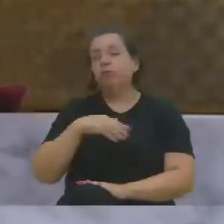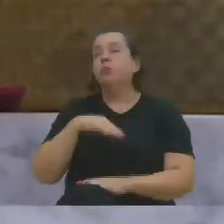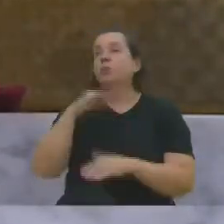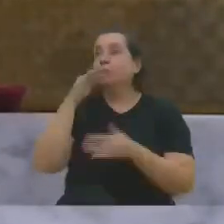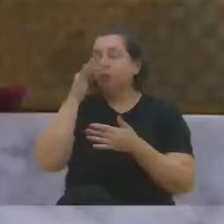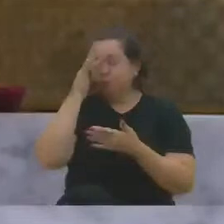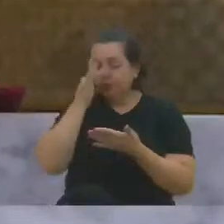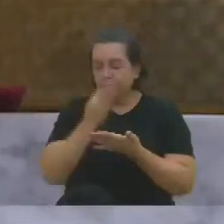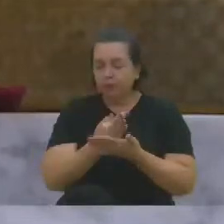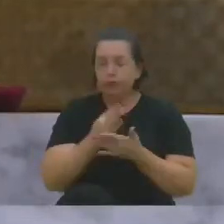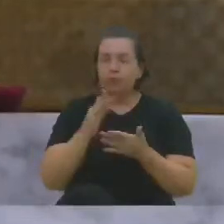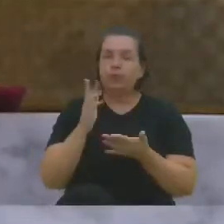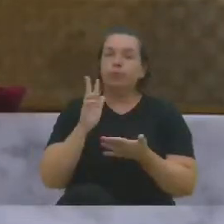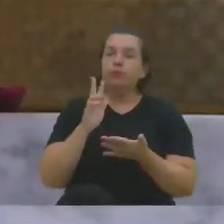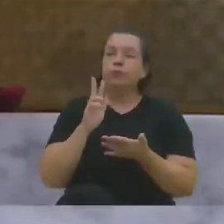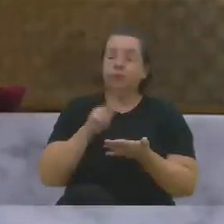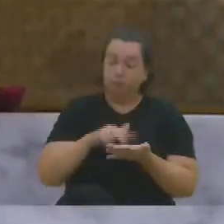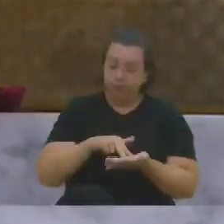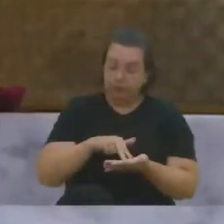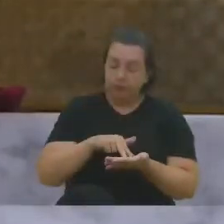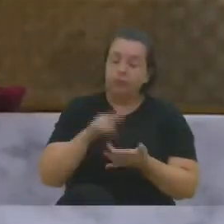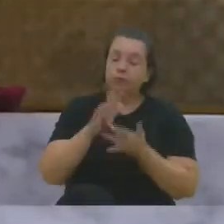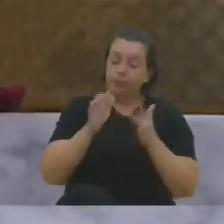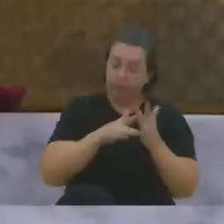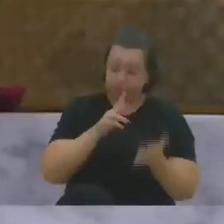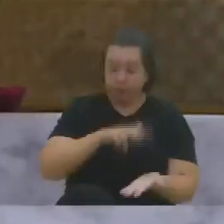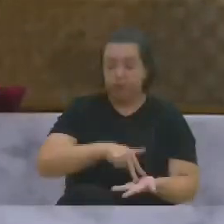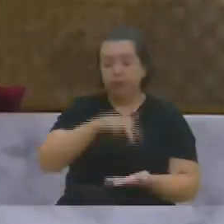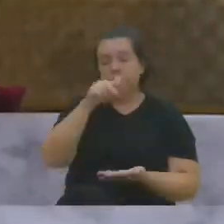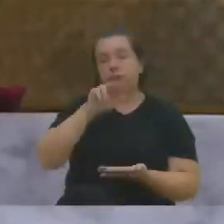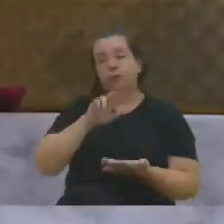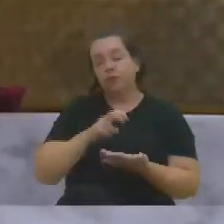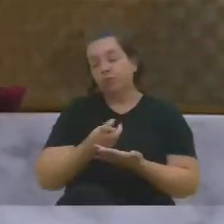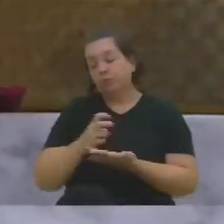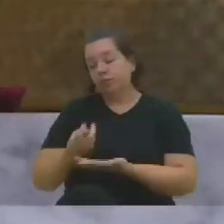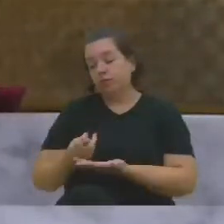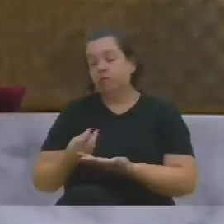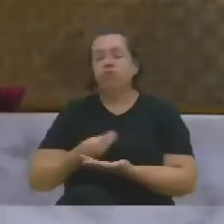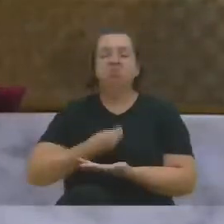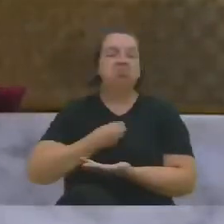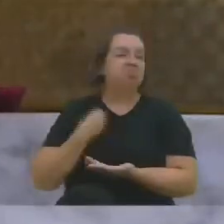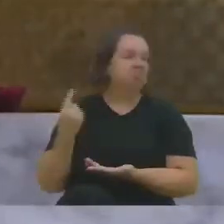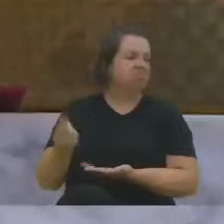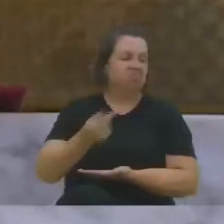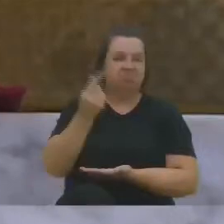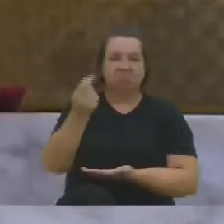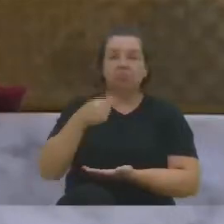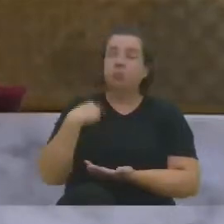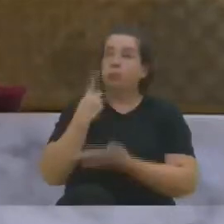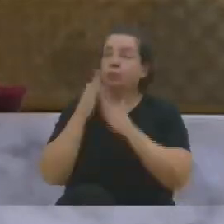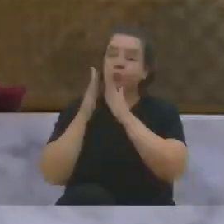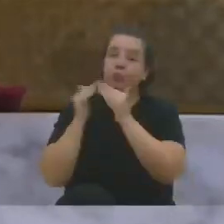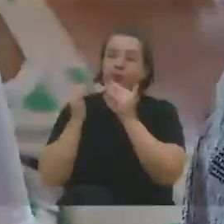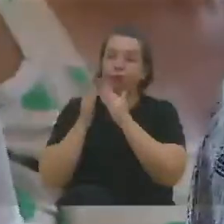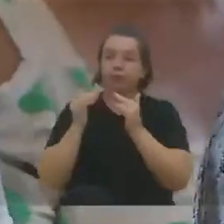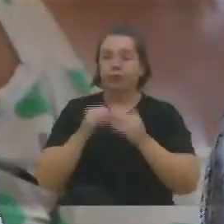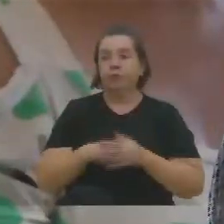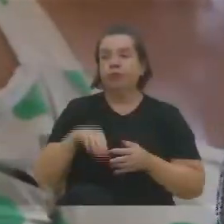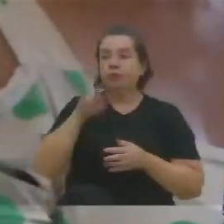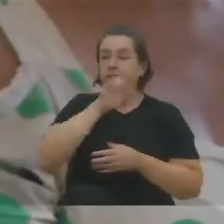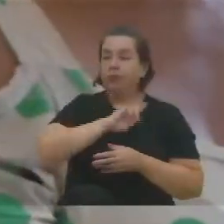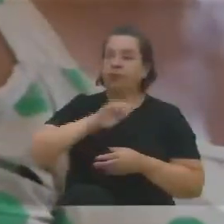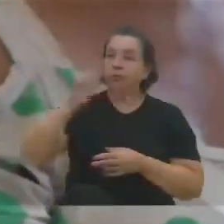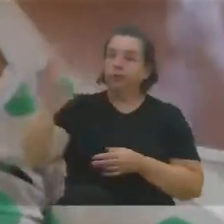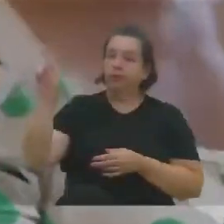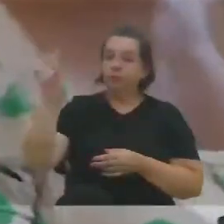Cristo ressuscitou dos mortos e que vive e reina para sempre, nós vos pedimos.